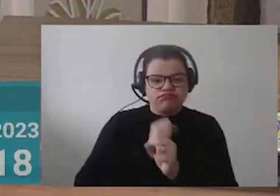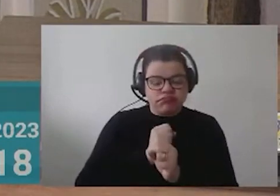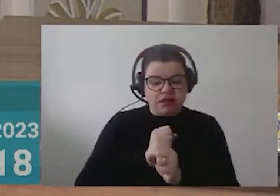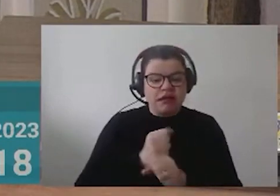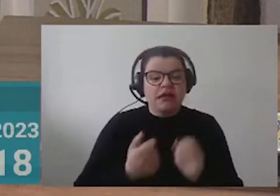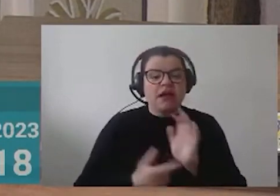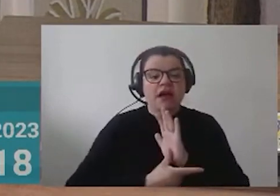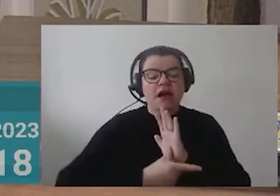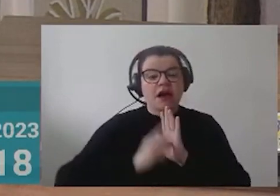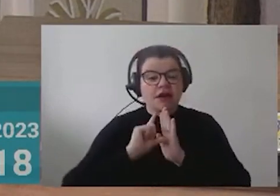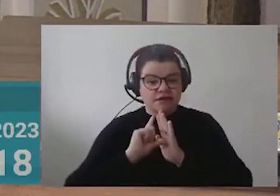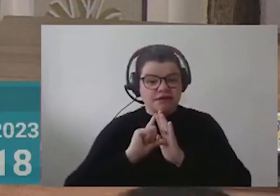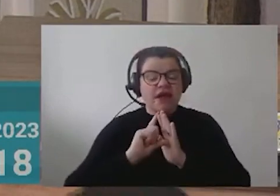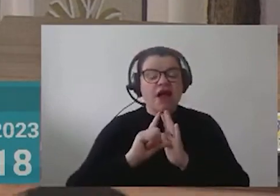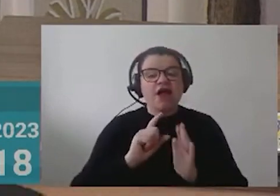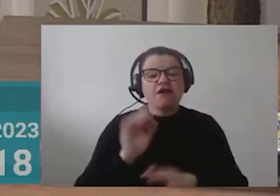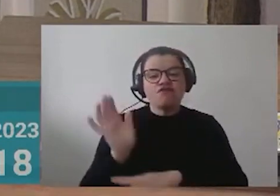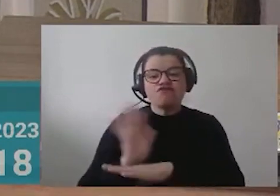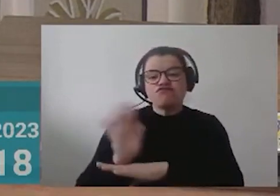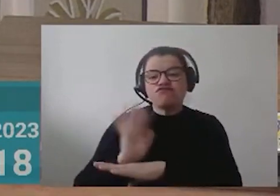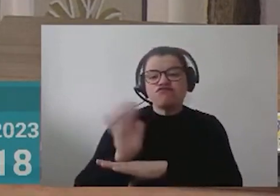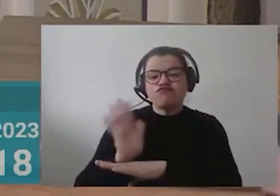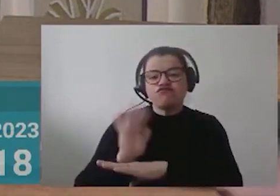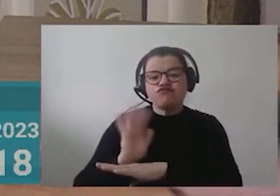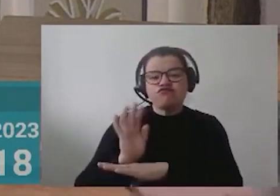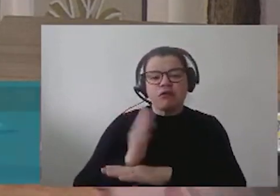vídeo que o nosso gabinete produziu.